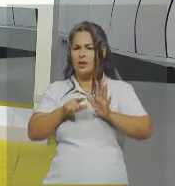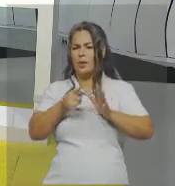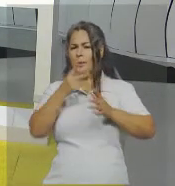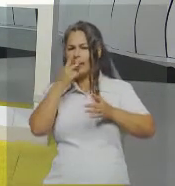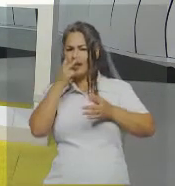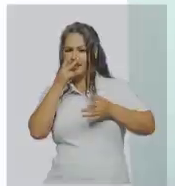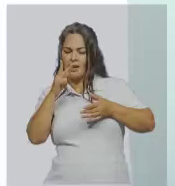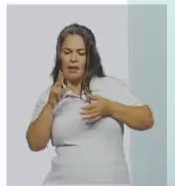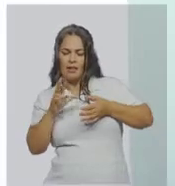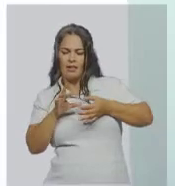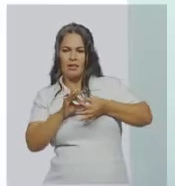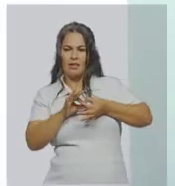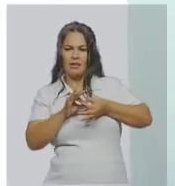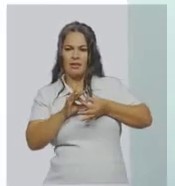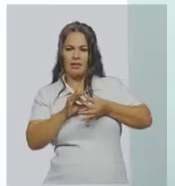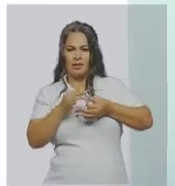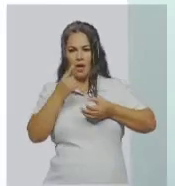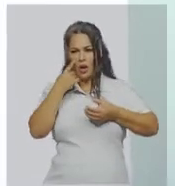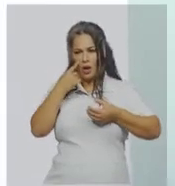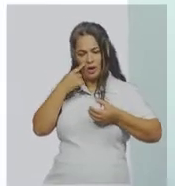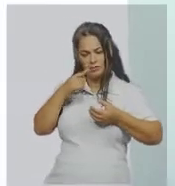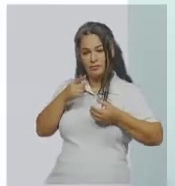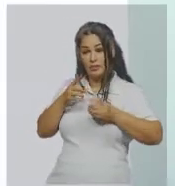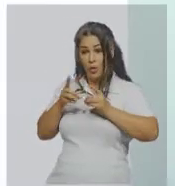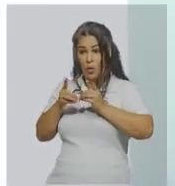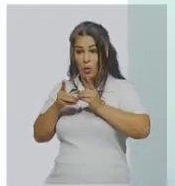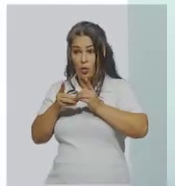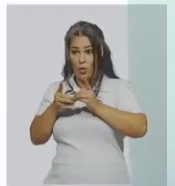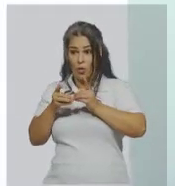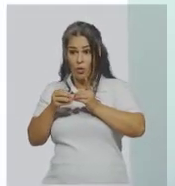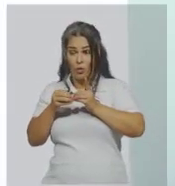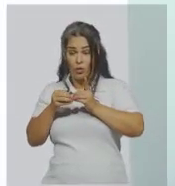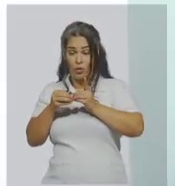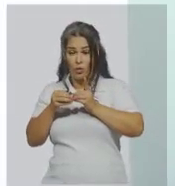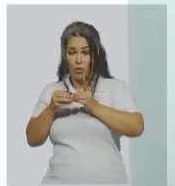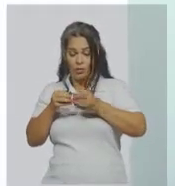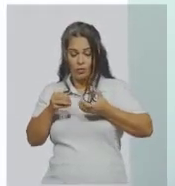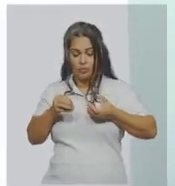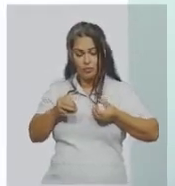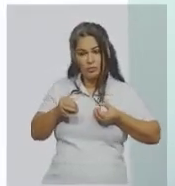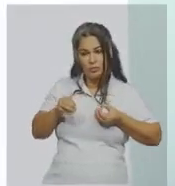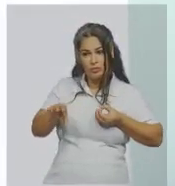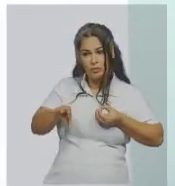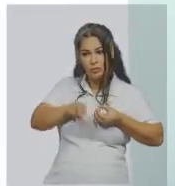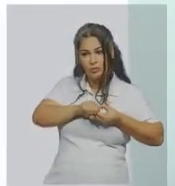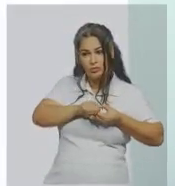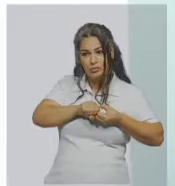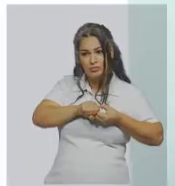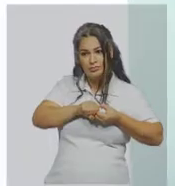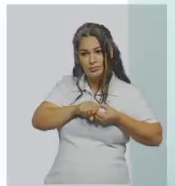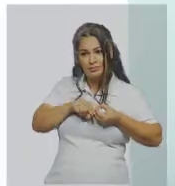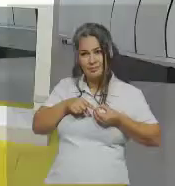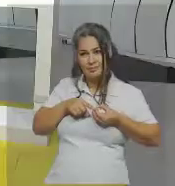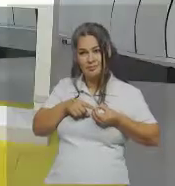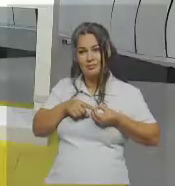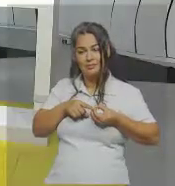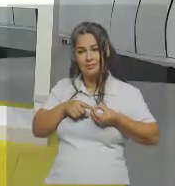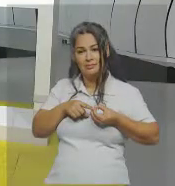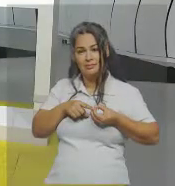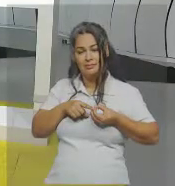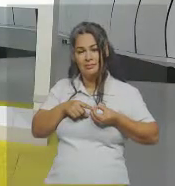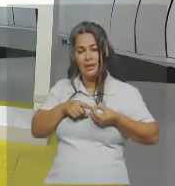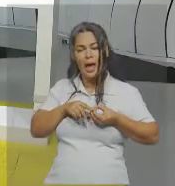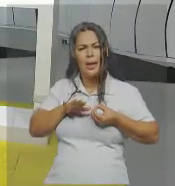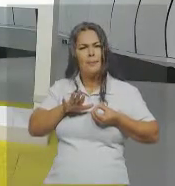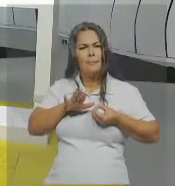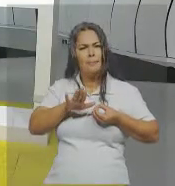tá? Se eu aproximar esse hormônio aqui, ó, ele vai se encaixar perfeitamente nessa célula, certo? Agora, se eu tiver